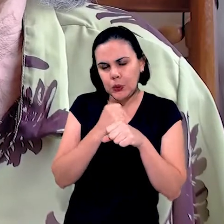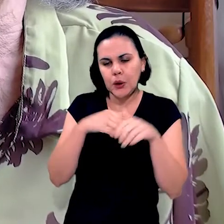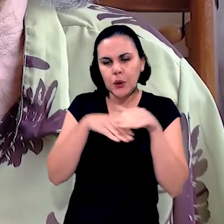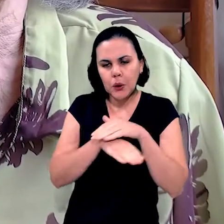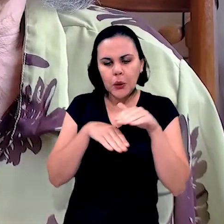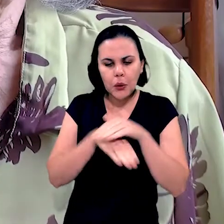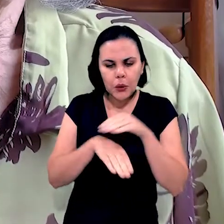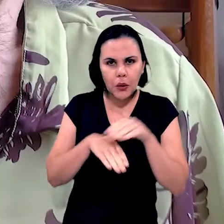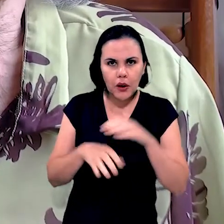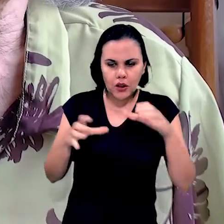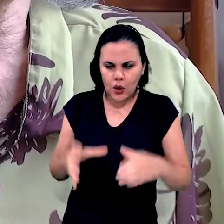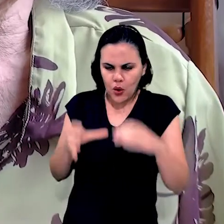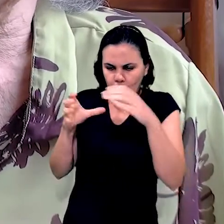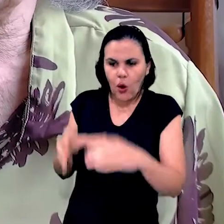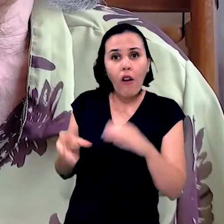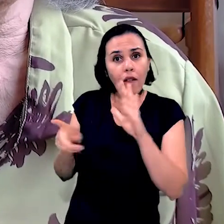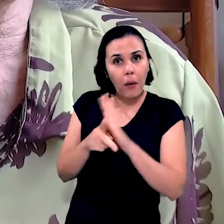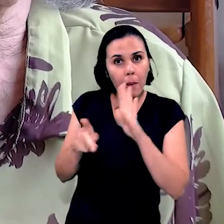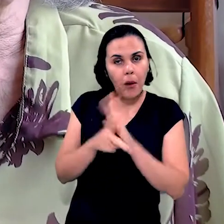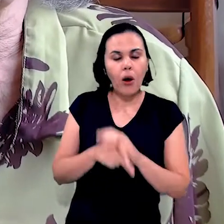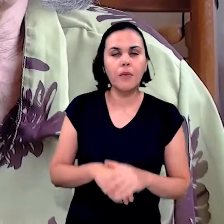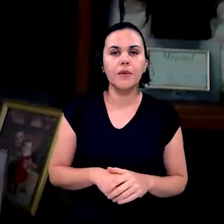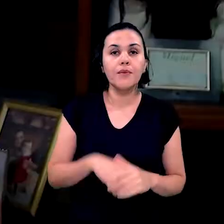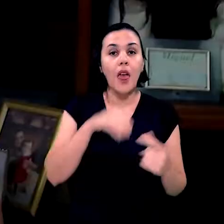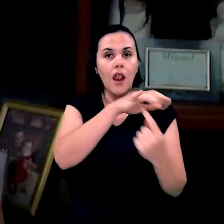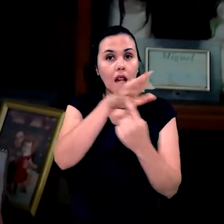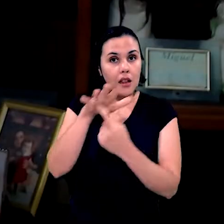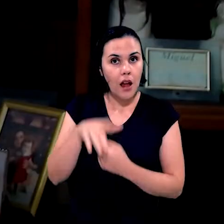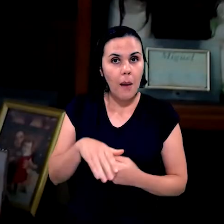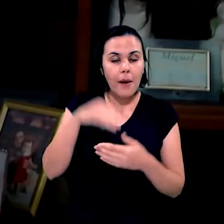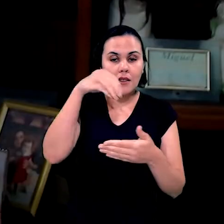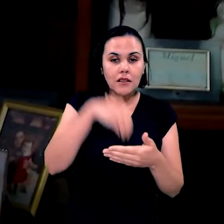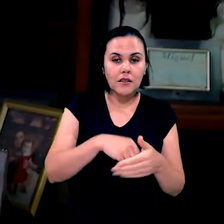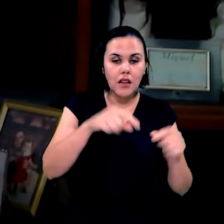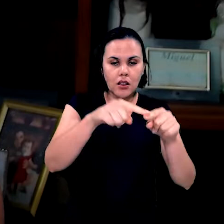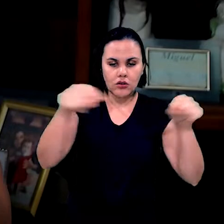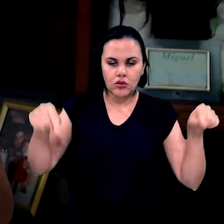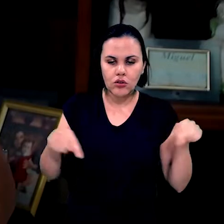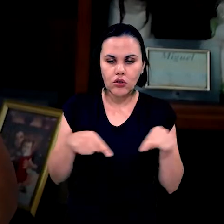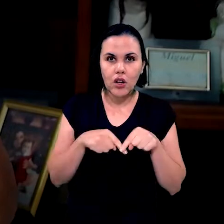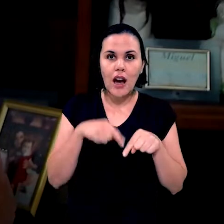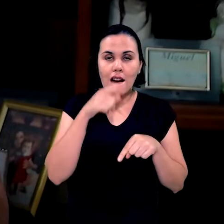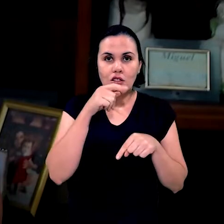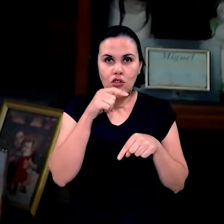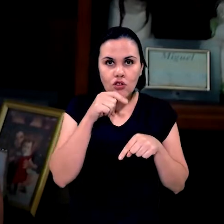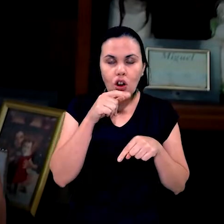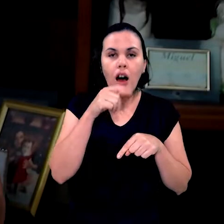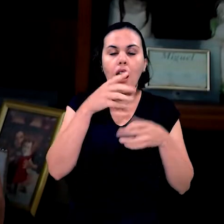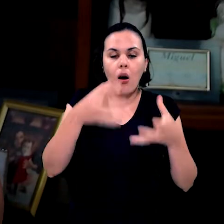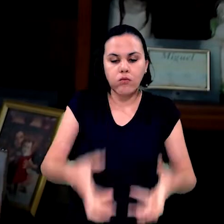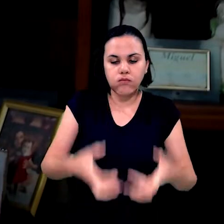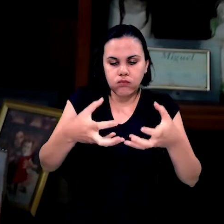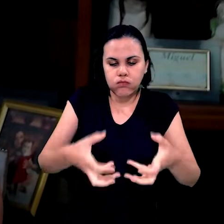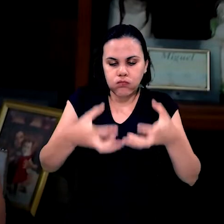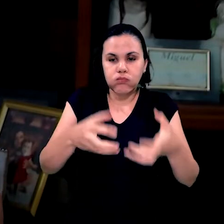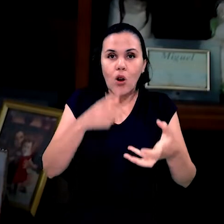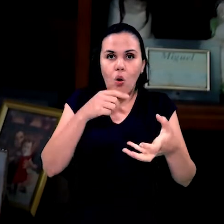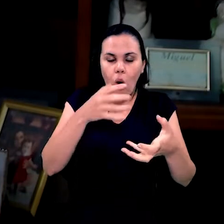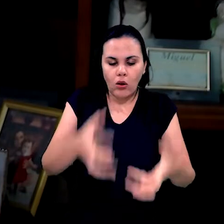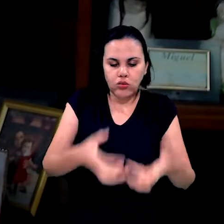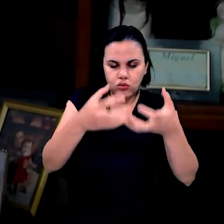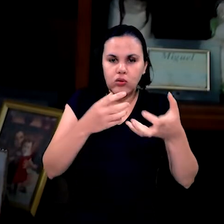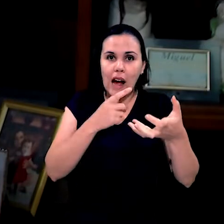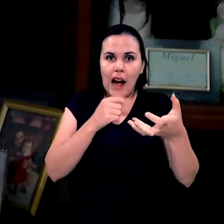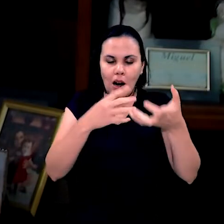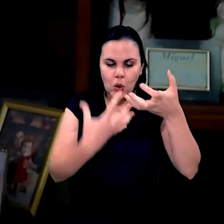anos guardado os filões próprios, sabe? Lá na praça, dentro das caixas d'água, depois o arroz é escorrido,